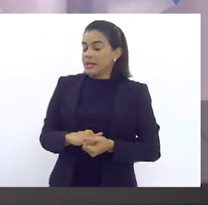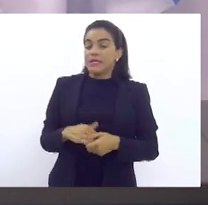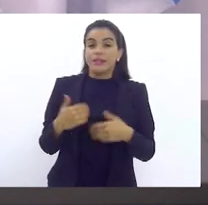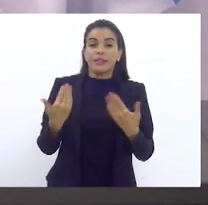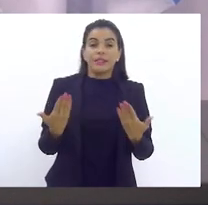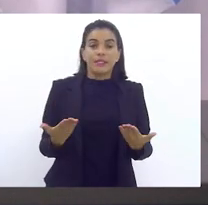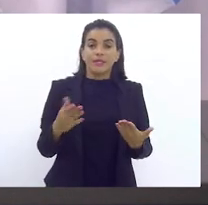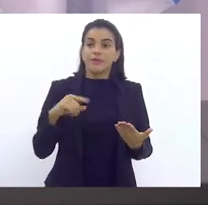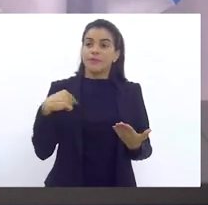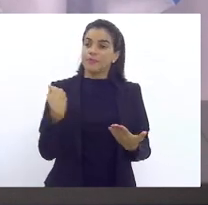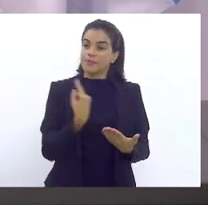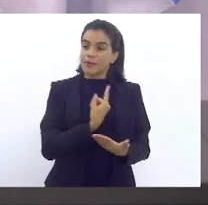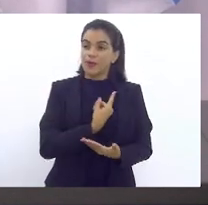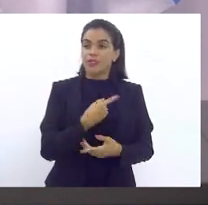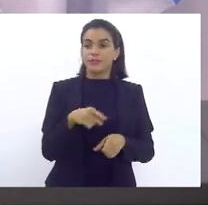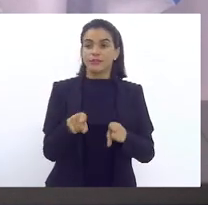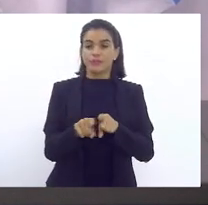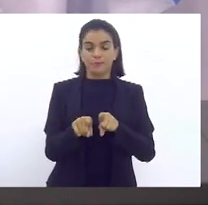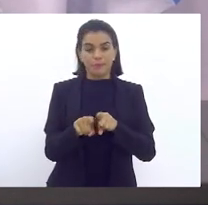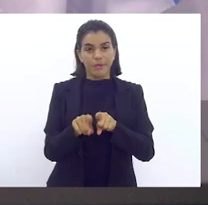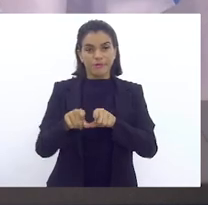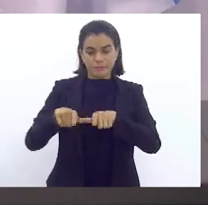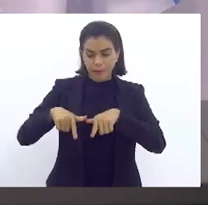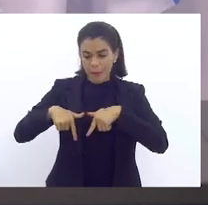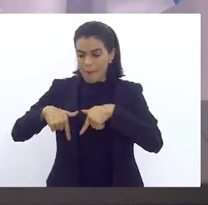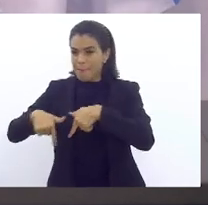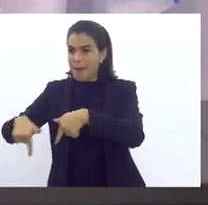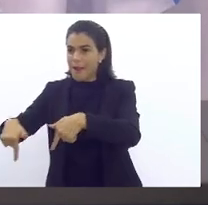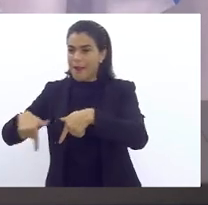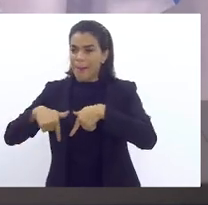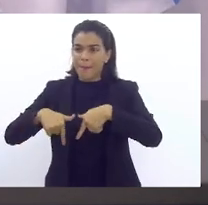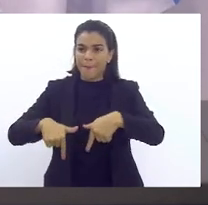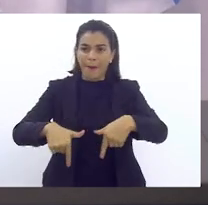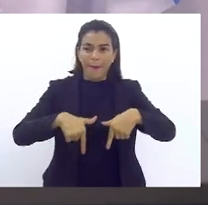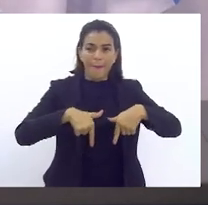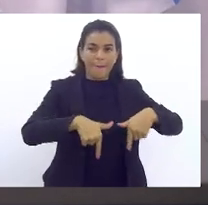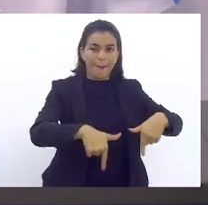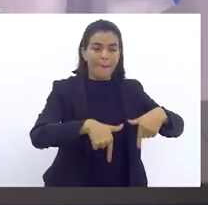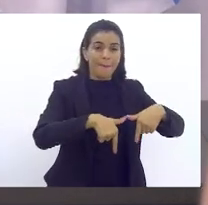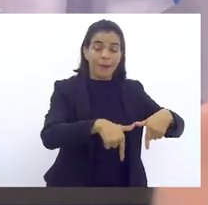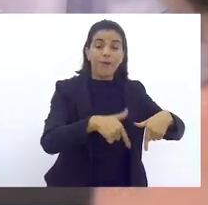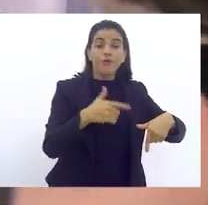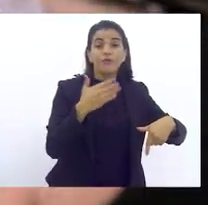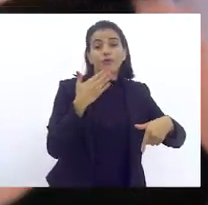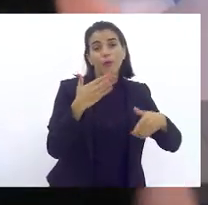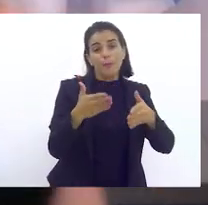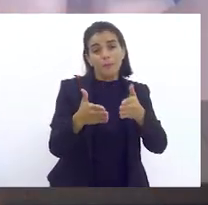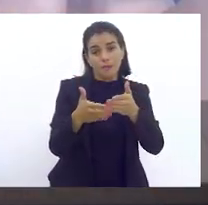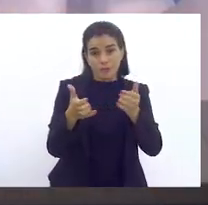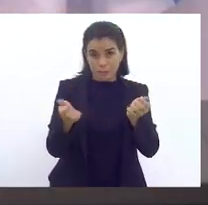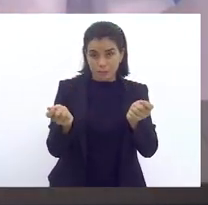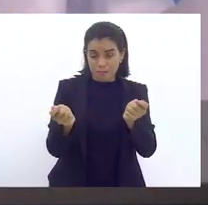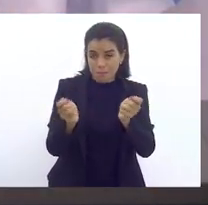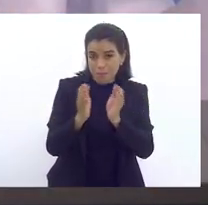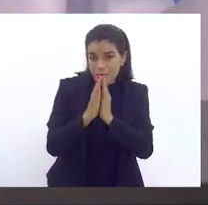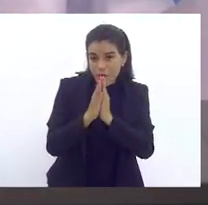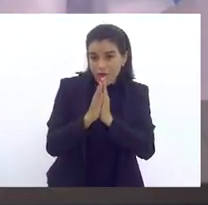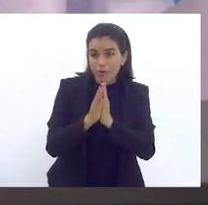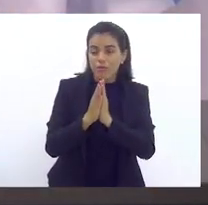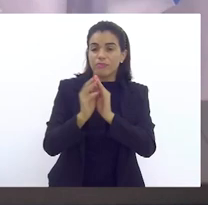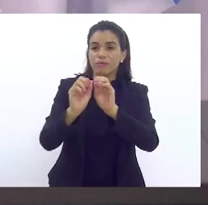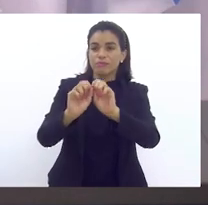Nós também fizemos várias atuações eu eu vou pedir para que possa ser exposto aí